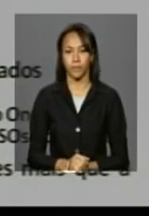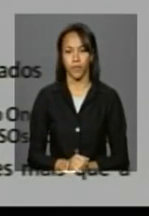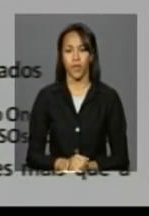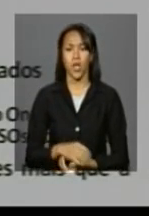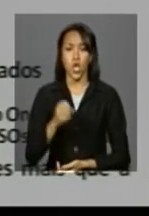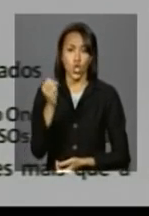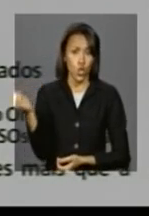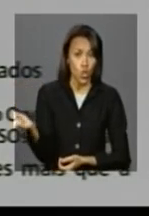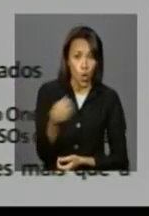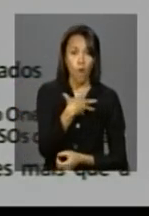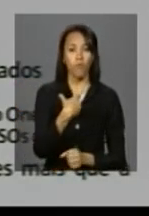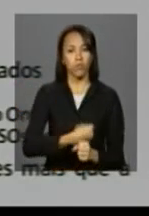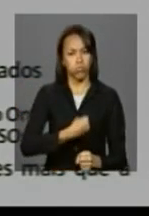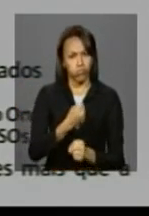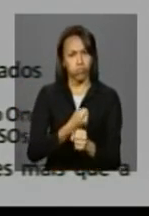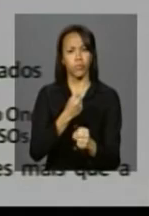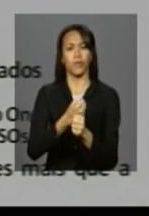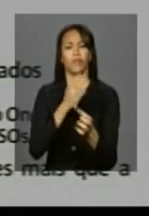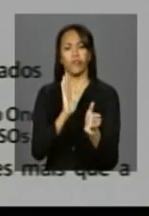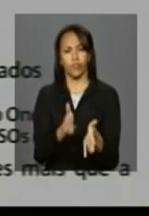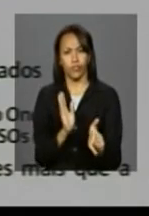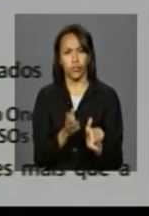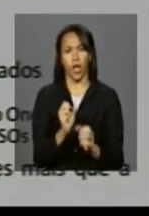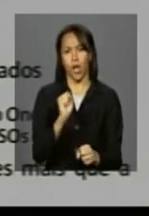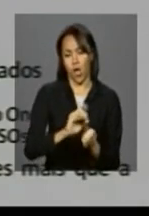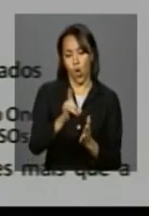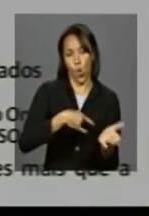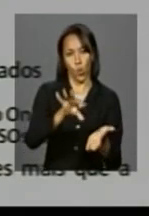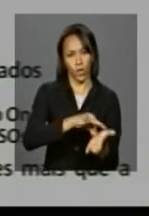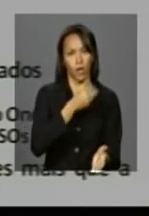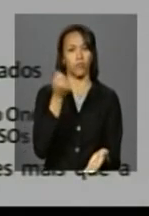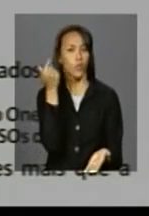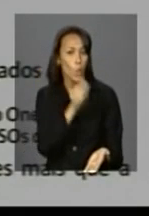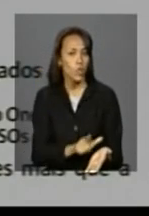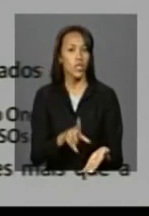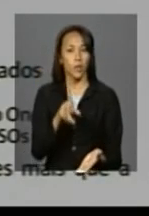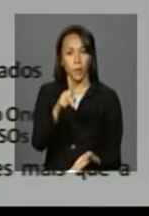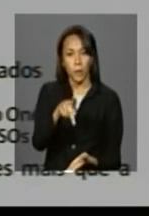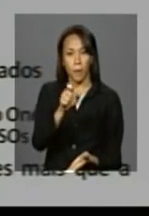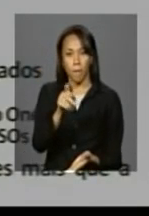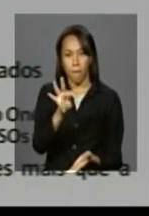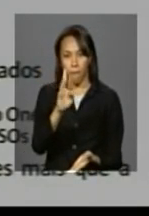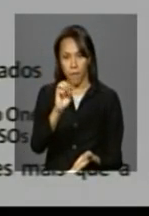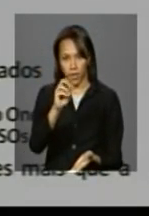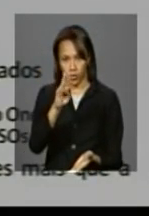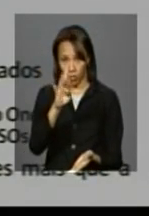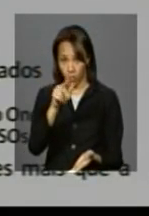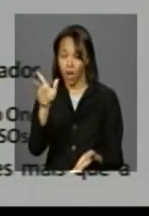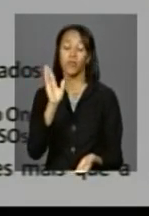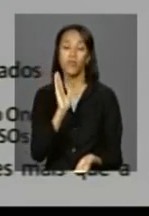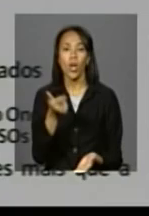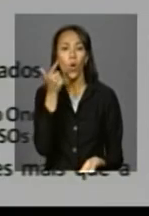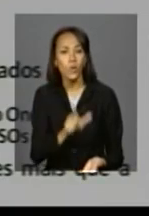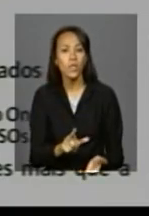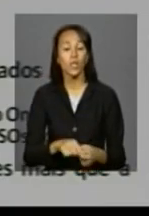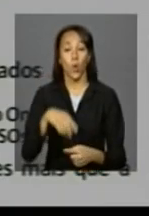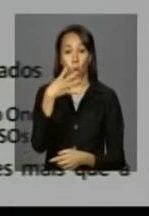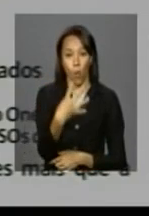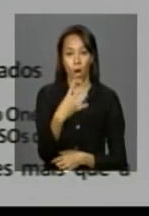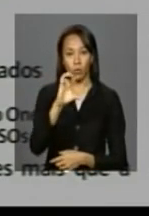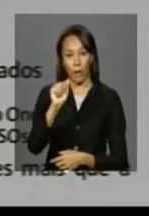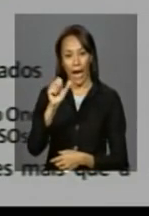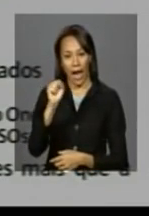Novas grandes obras já tem com contratos aprovados pela Petrobras, de 21 sondas de perfuração, 4 cascos para a